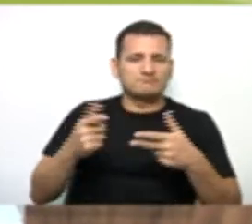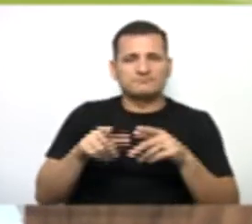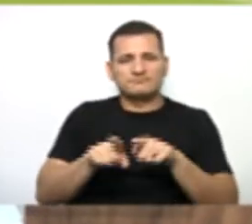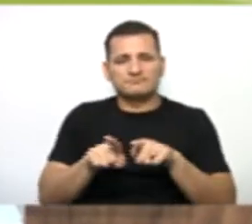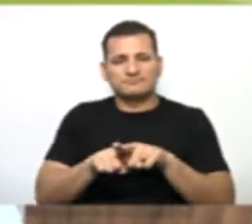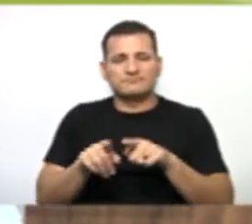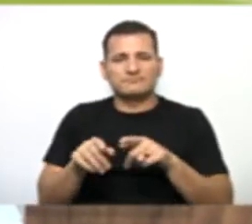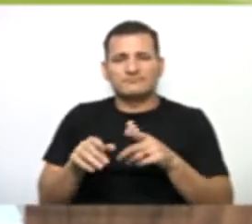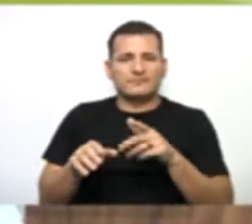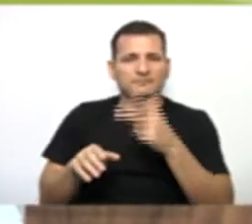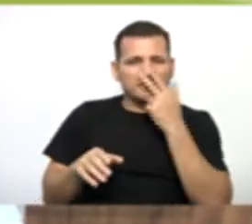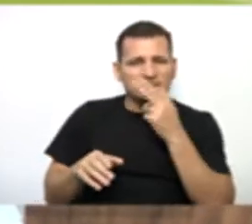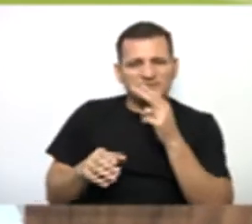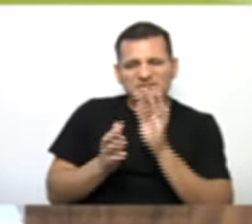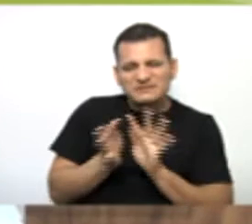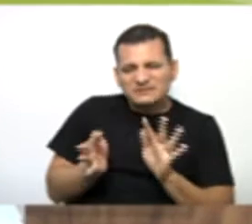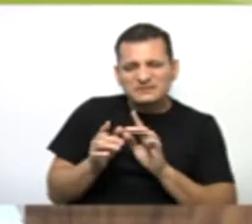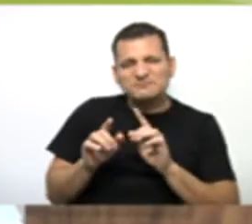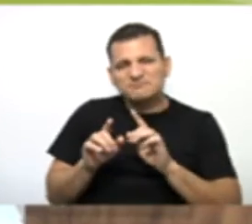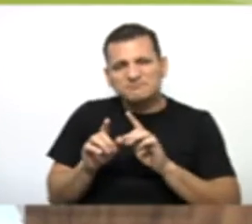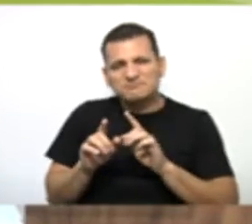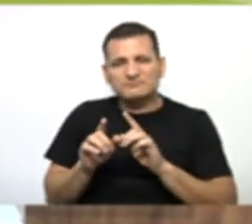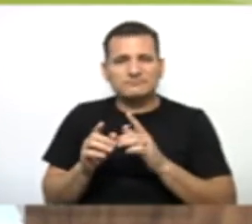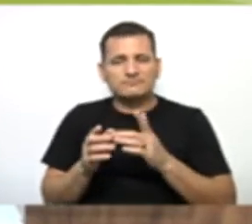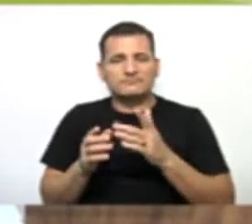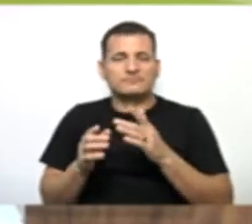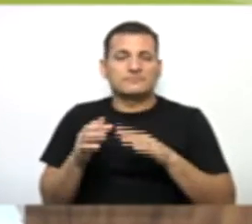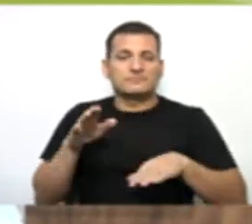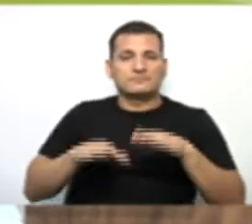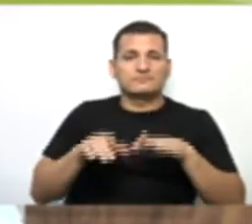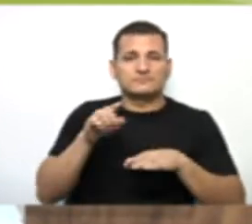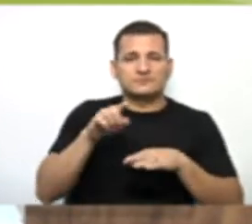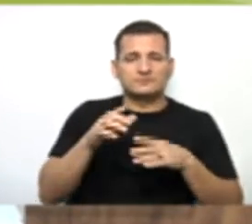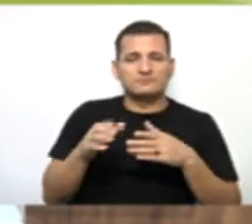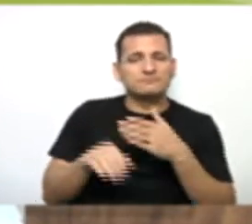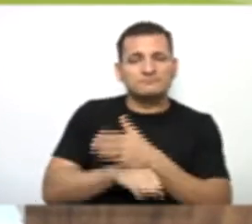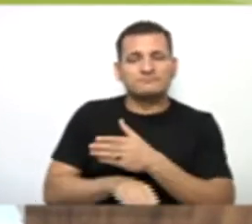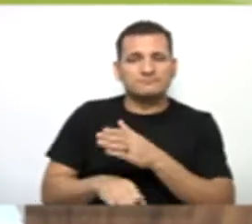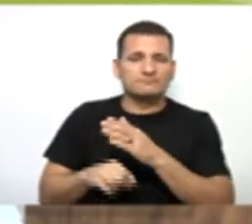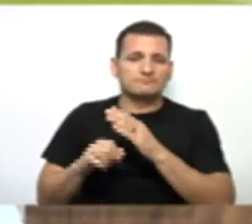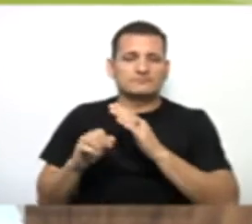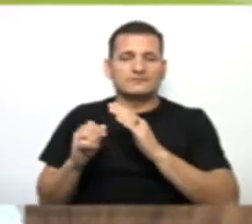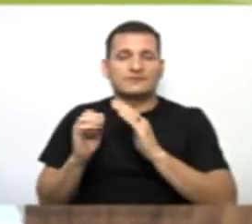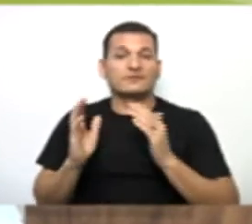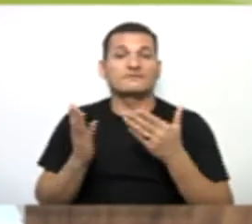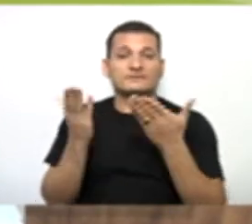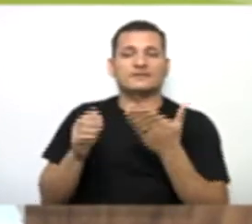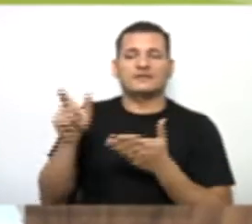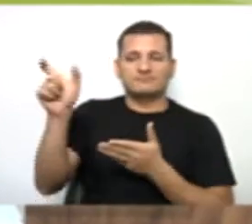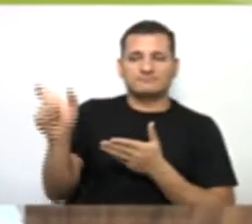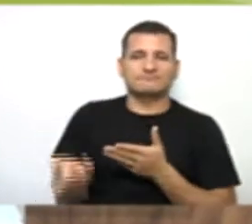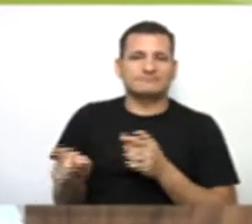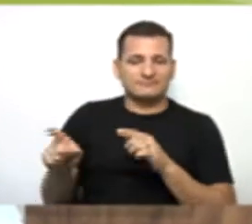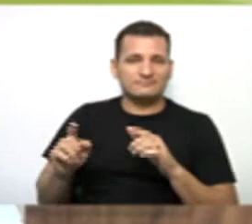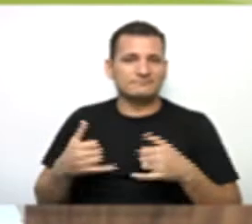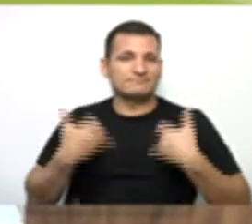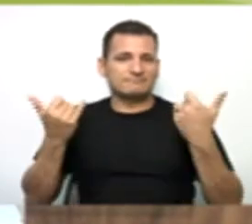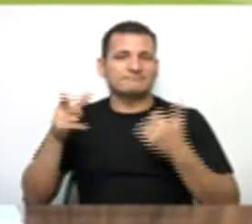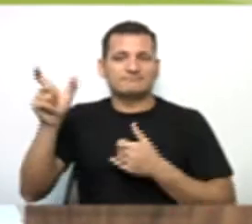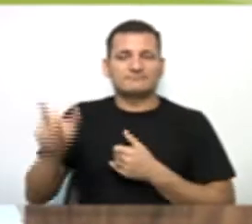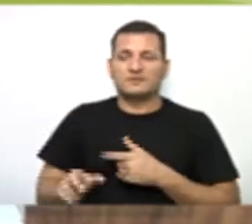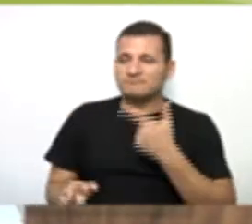a princípio, pode ser muito relevante. De repente, você está chegando no dia do aniversário da pessoa com quem está negociando